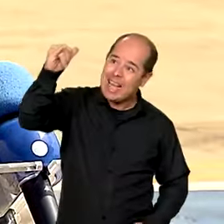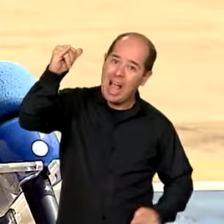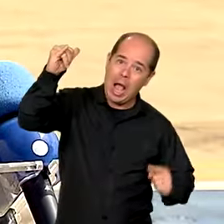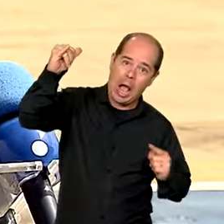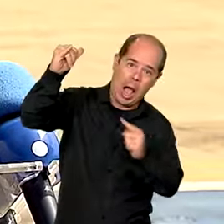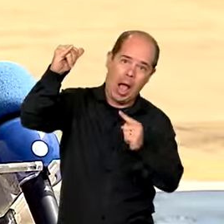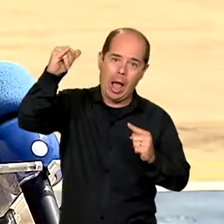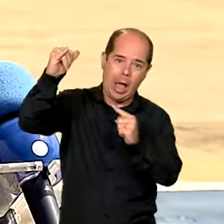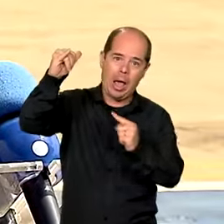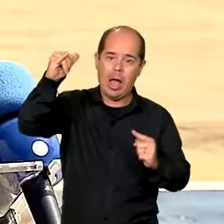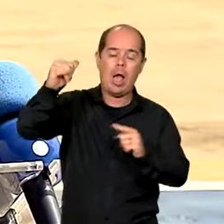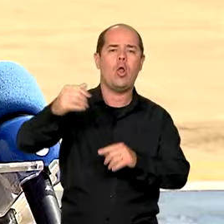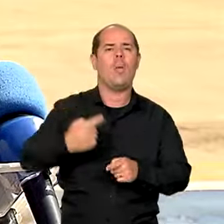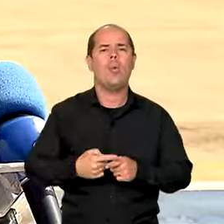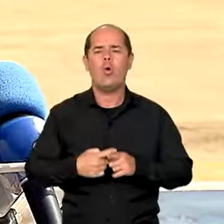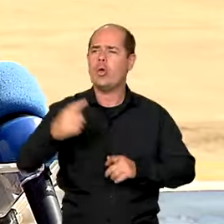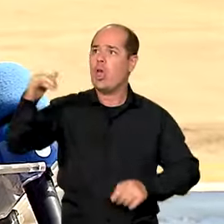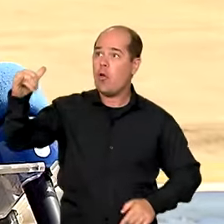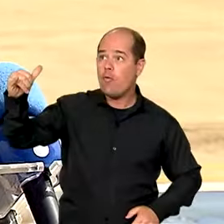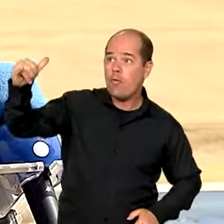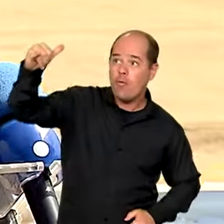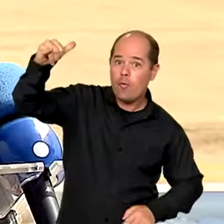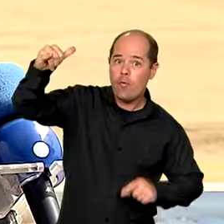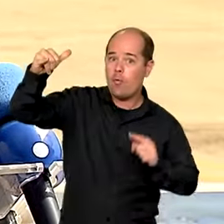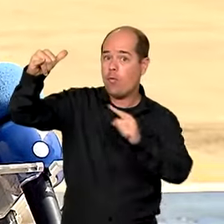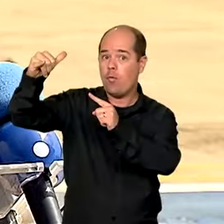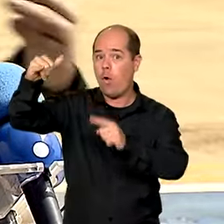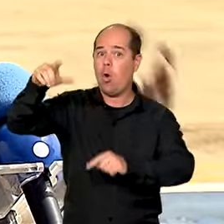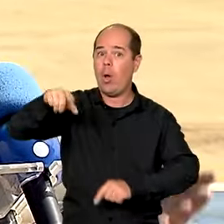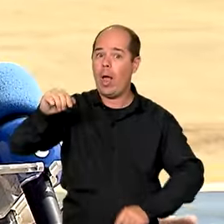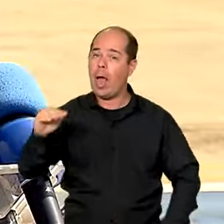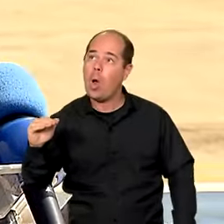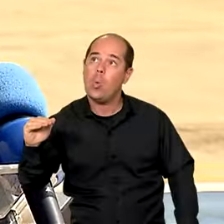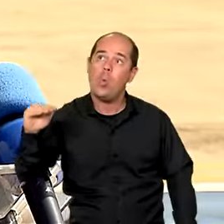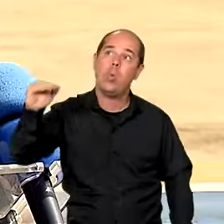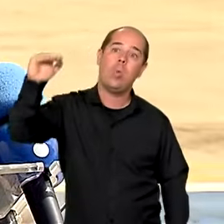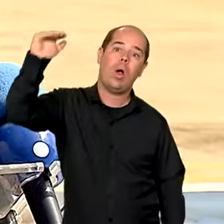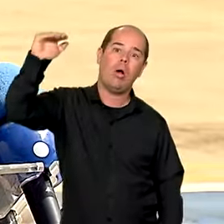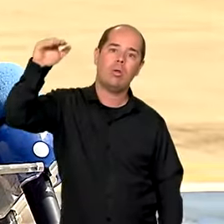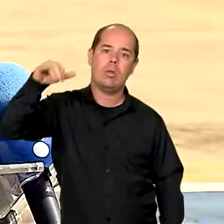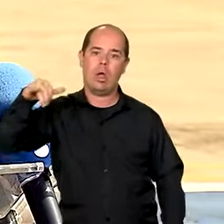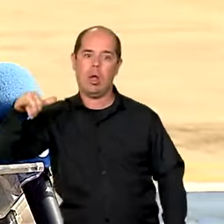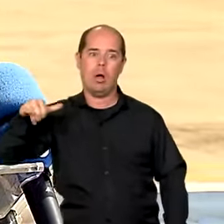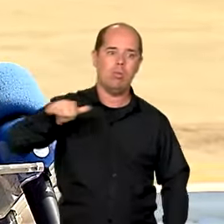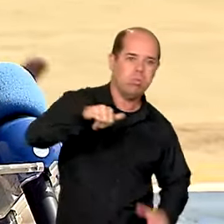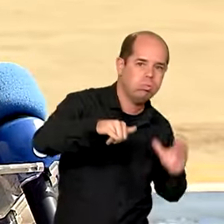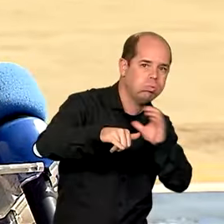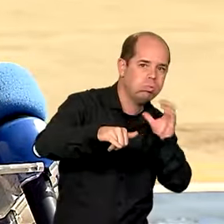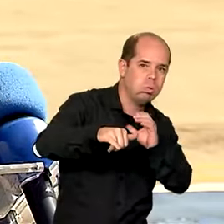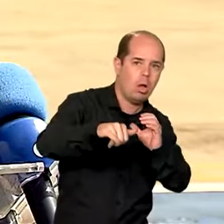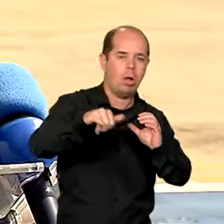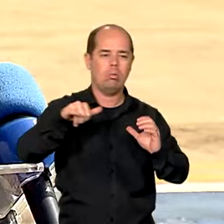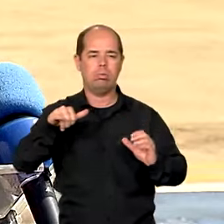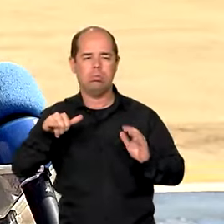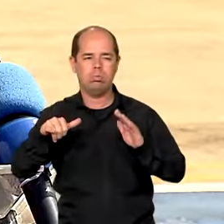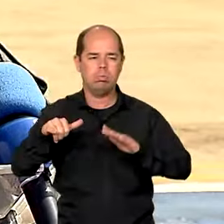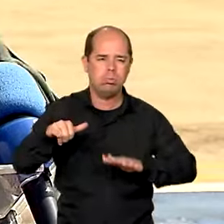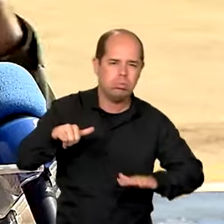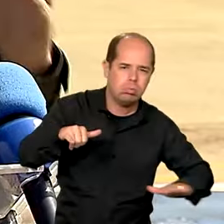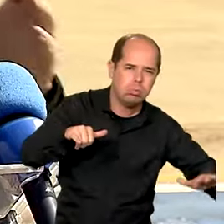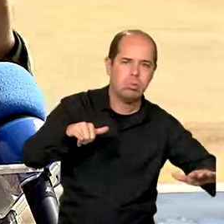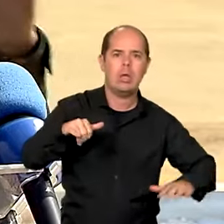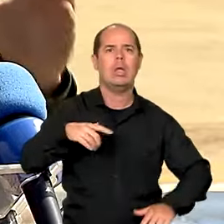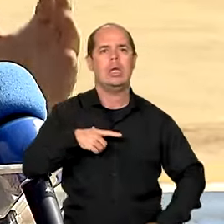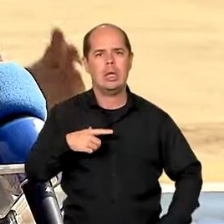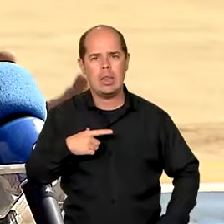voo, seja no seu aspecto da altitude, das acelerações que a aeronave tem, ela interfere